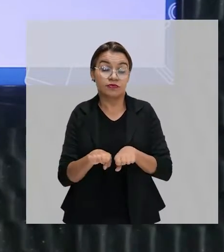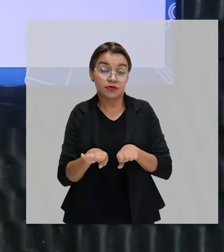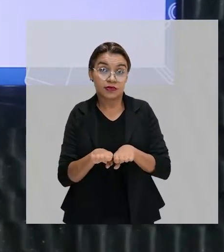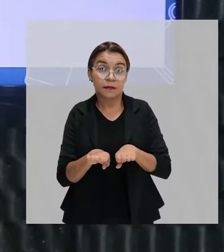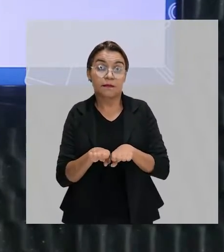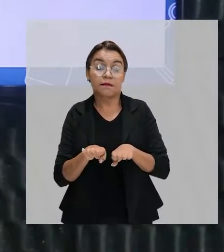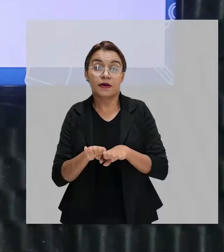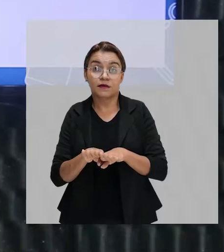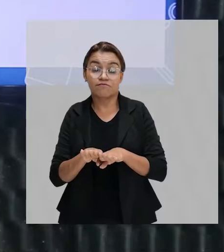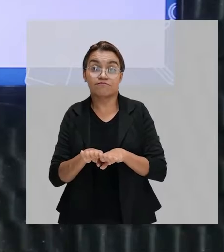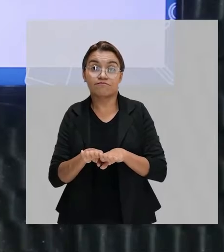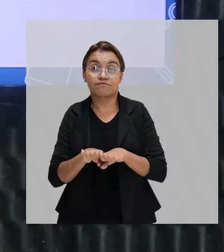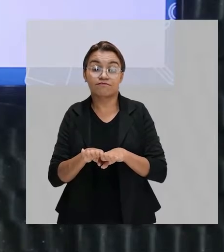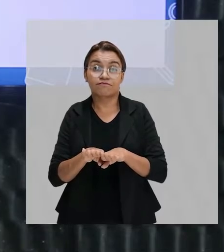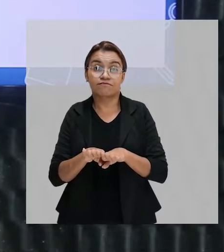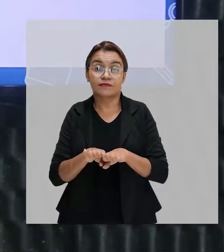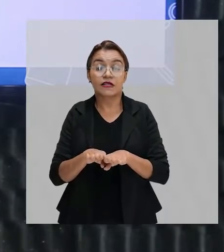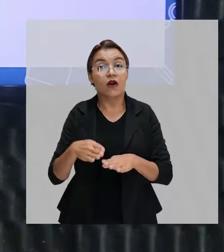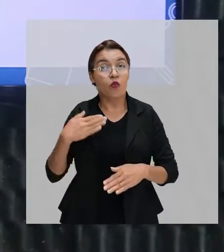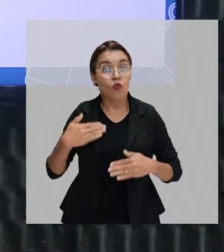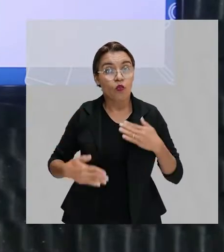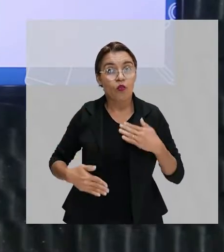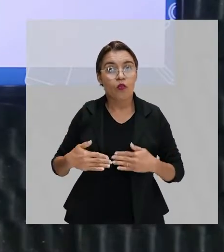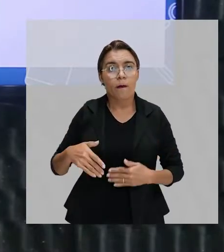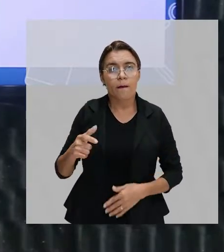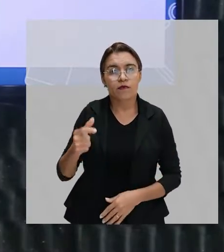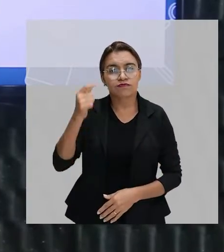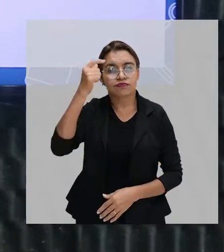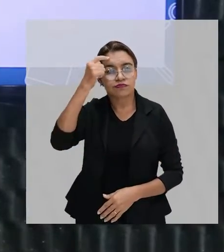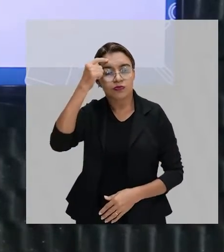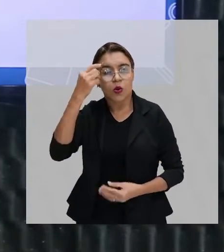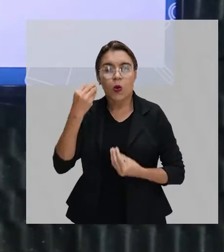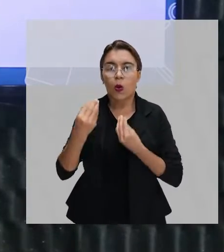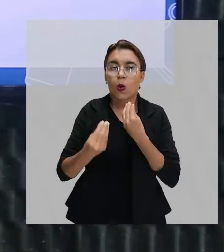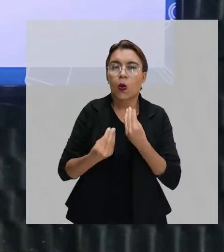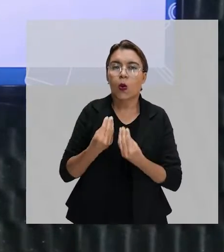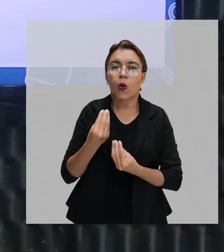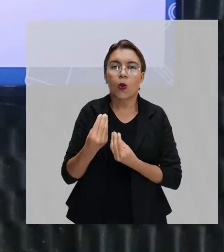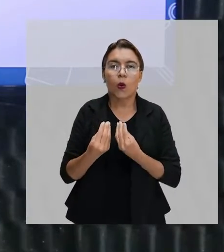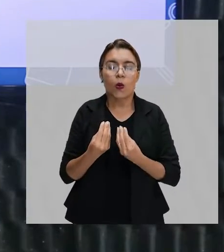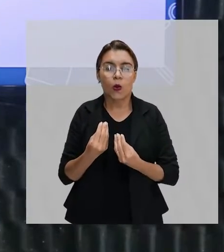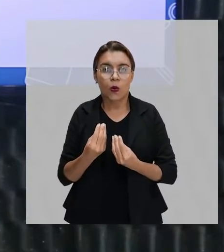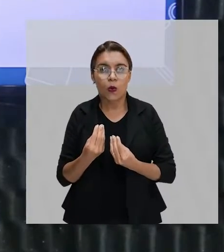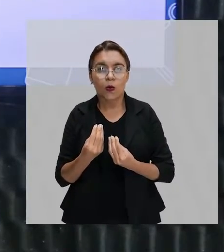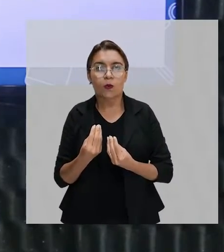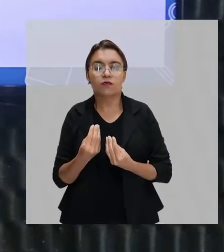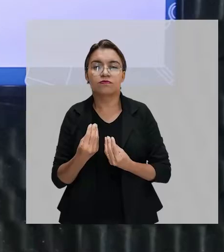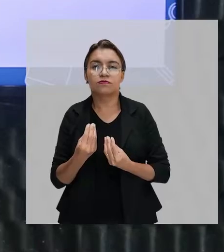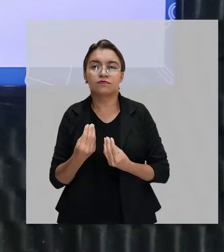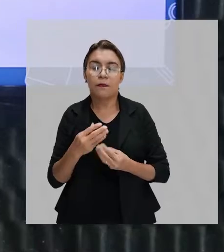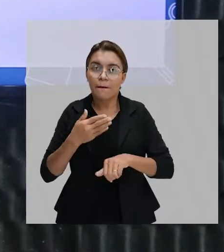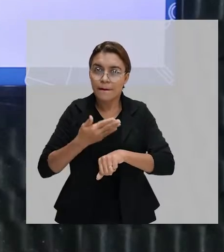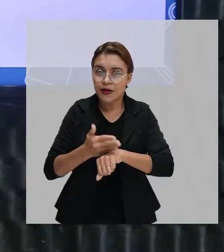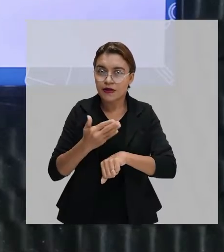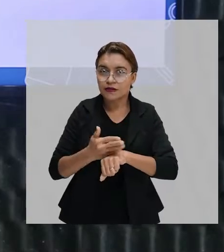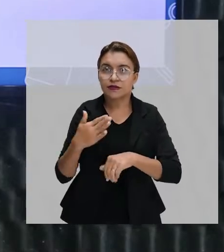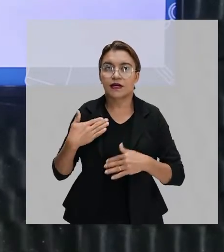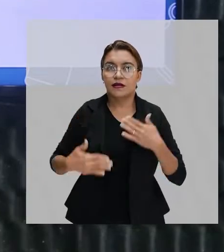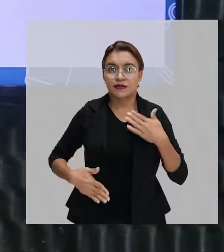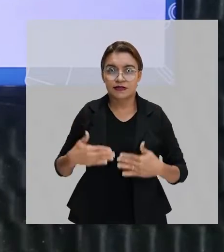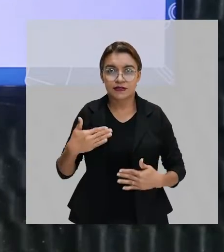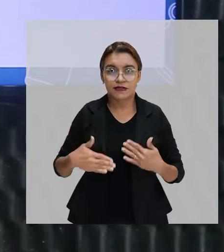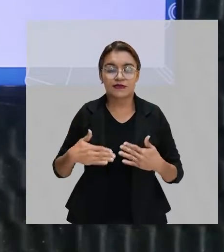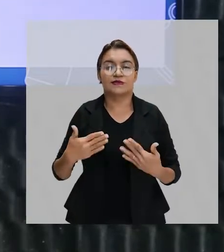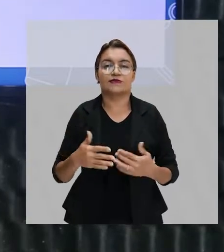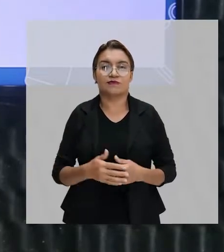trazer uma consciência corporal para esse indivíduo concientizar da importância da prática de exercícios físicos